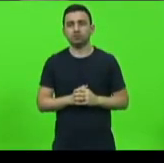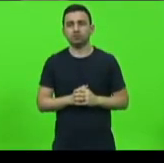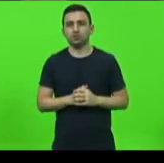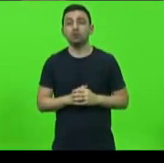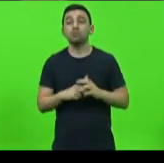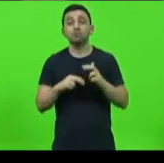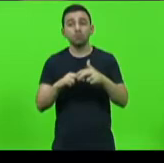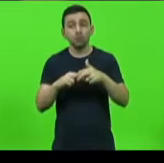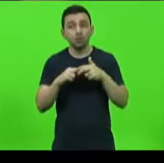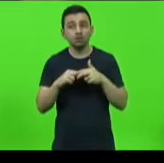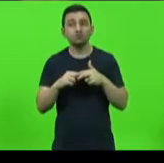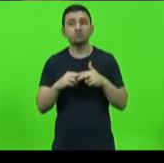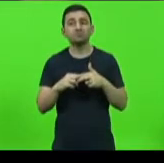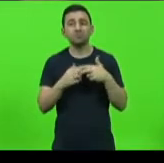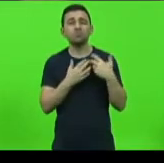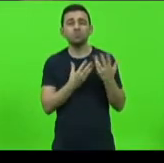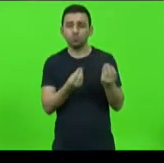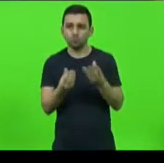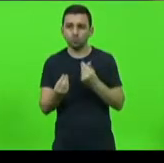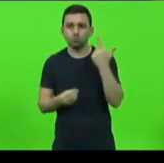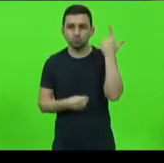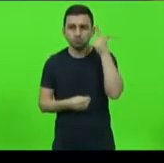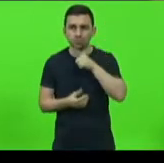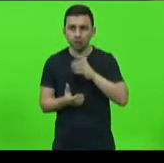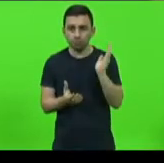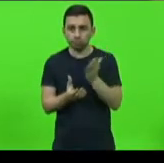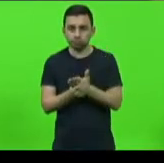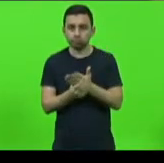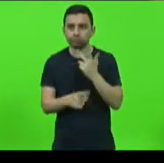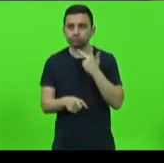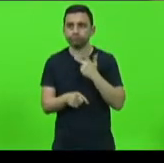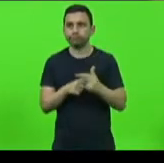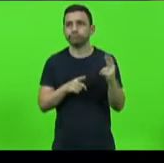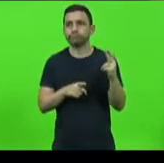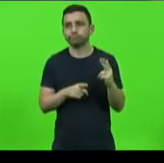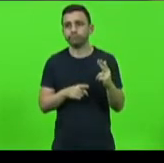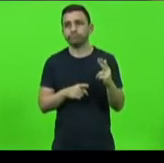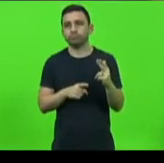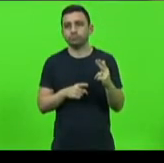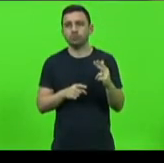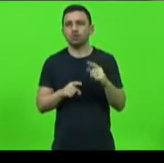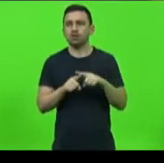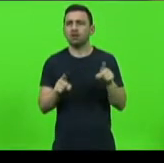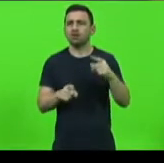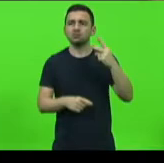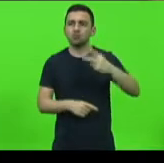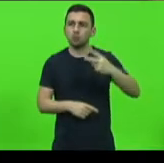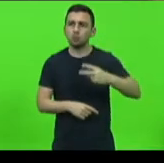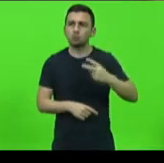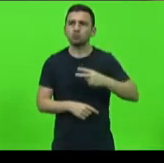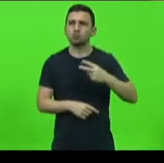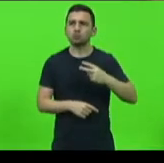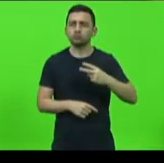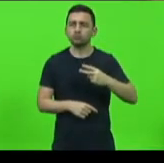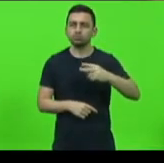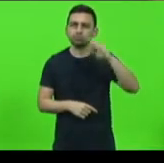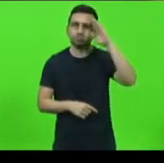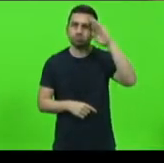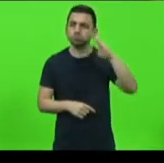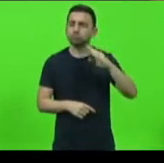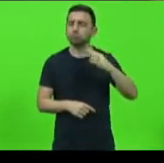isso mesmo que muitos ganharam ação na justiça. Imagine um segundo sargento, primeiro sargento, um subtenente fazer o